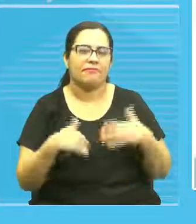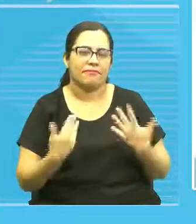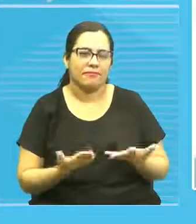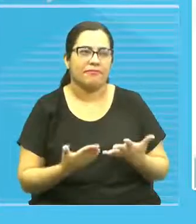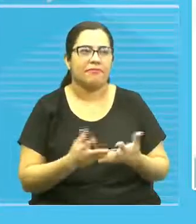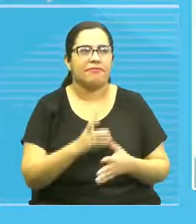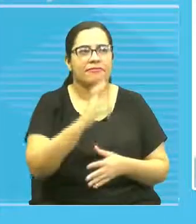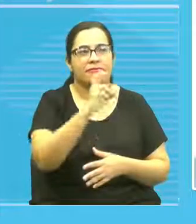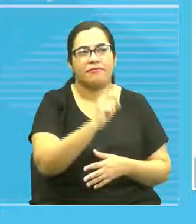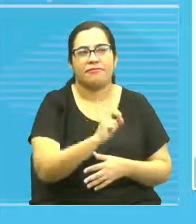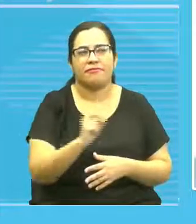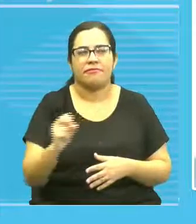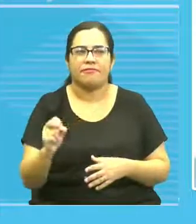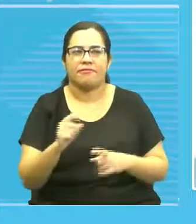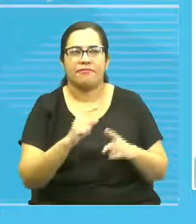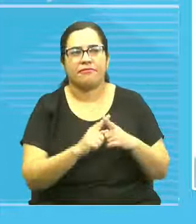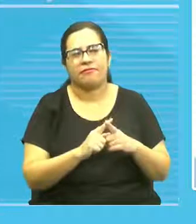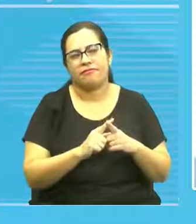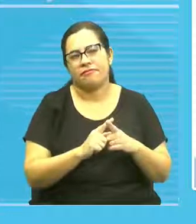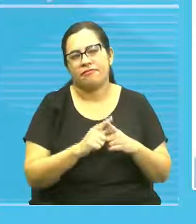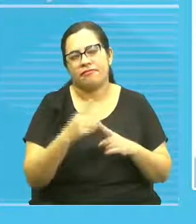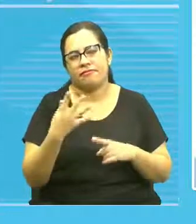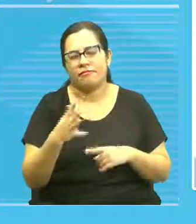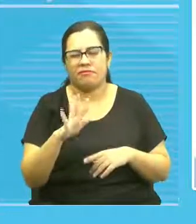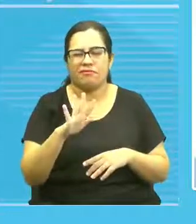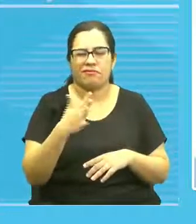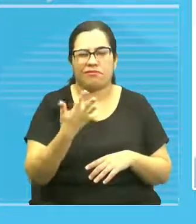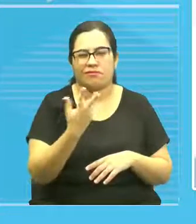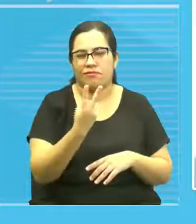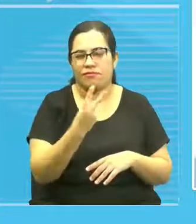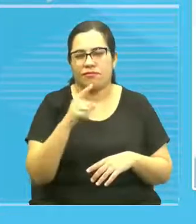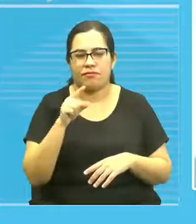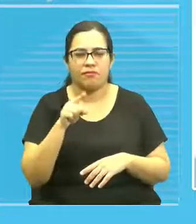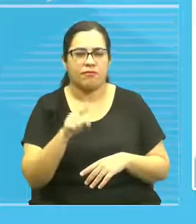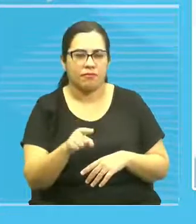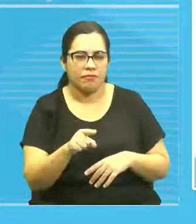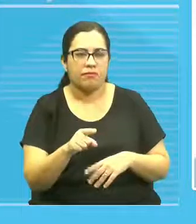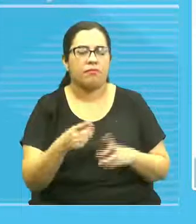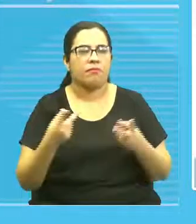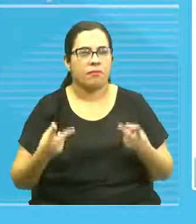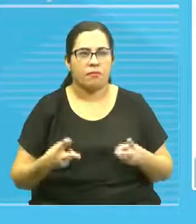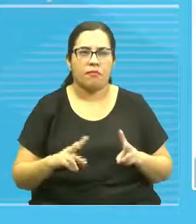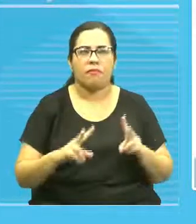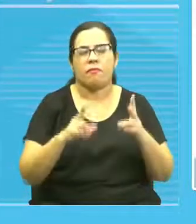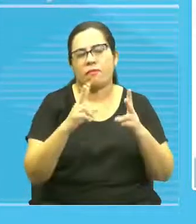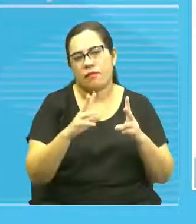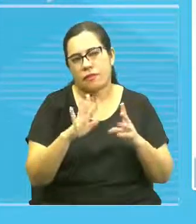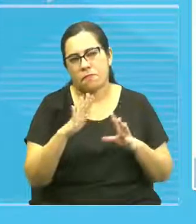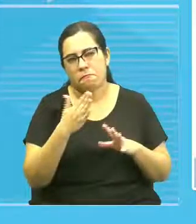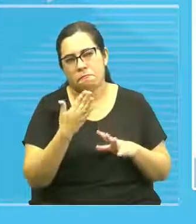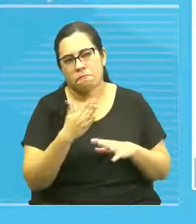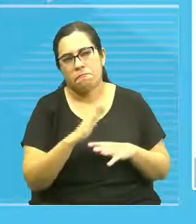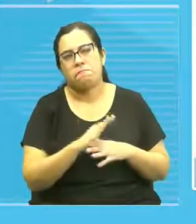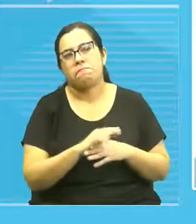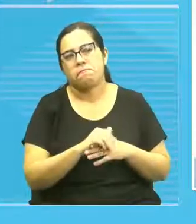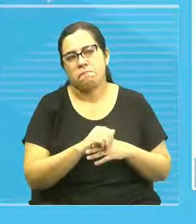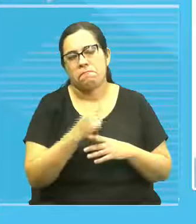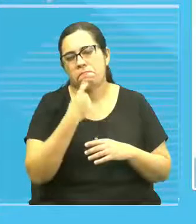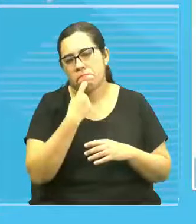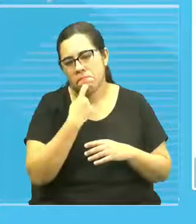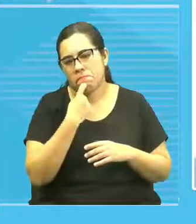500 vezes 4, aproximadamente 2.000. Vou procurar a alternativa que tenha o valor mais próximo de